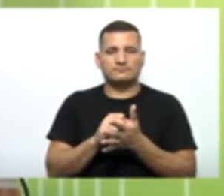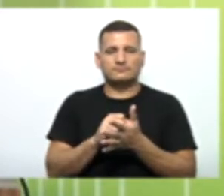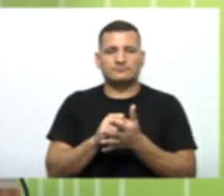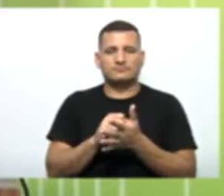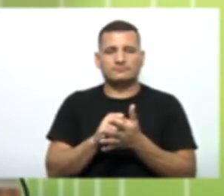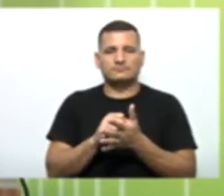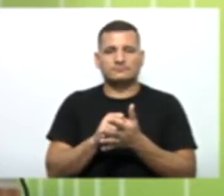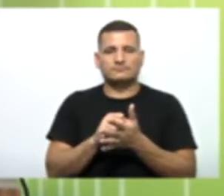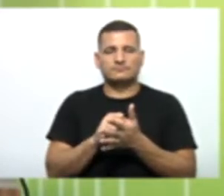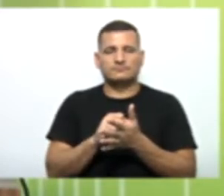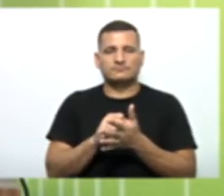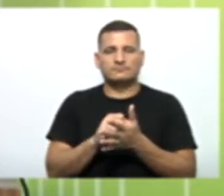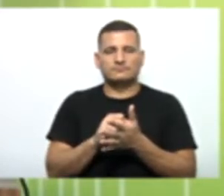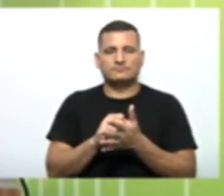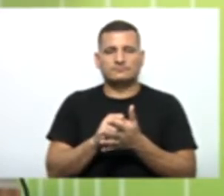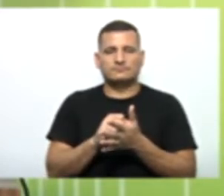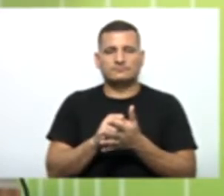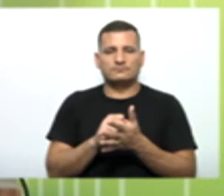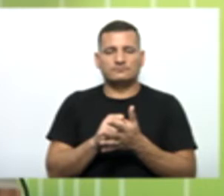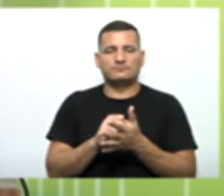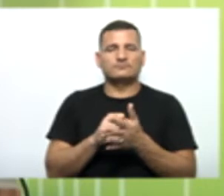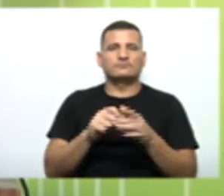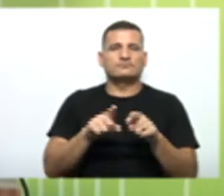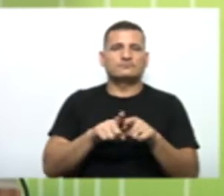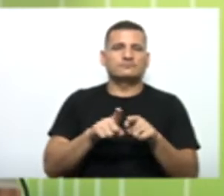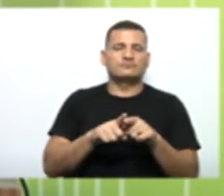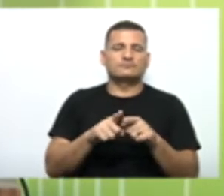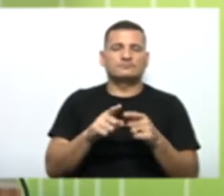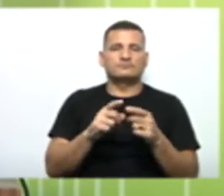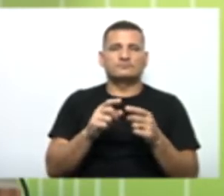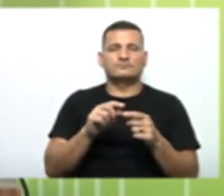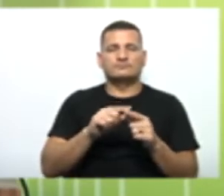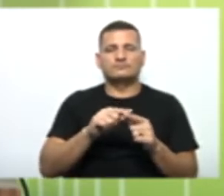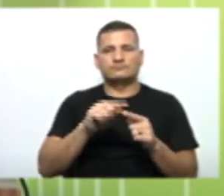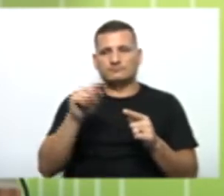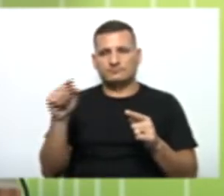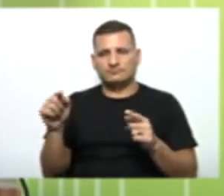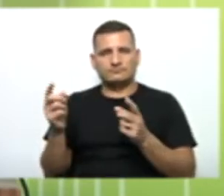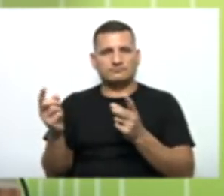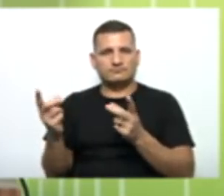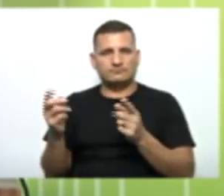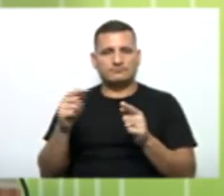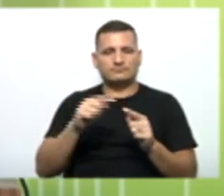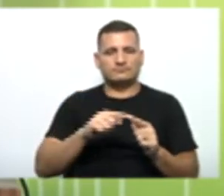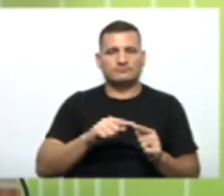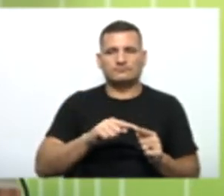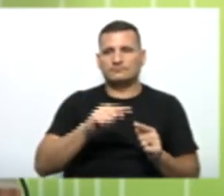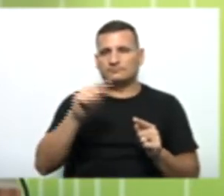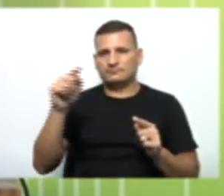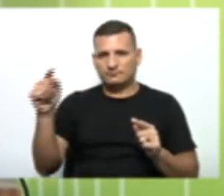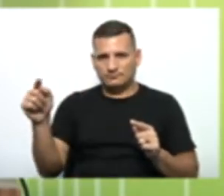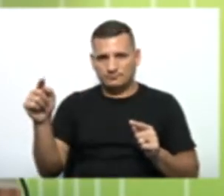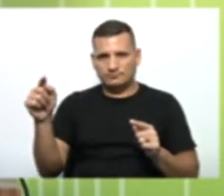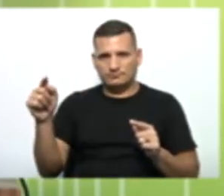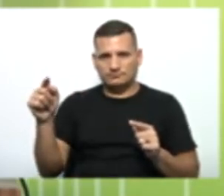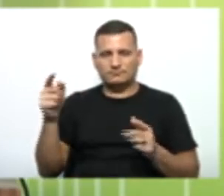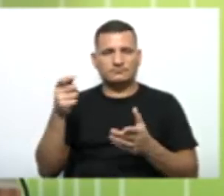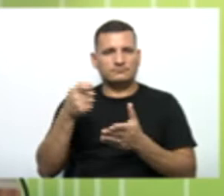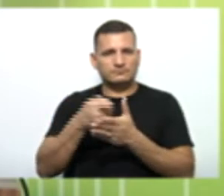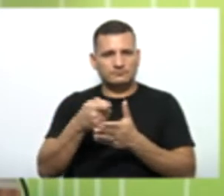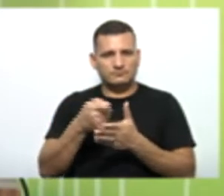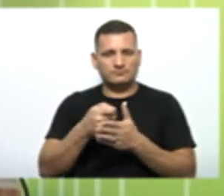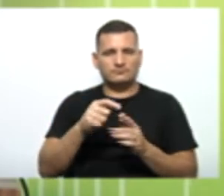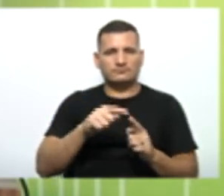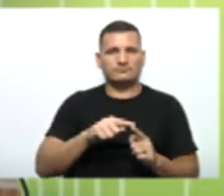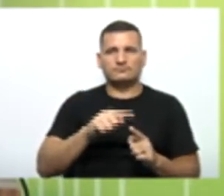faça o link com o setor de vendas, faça um link com o setor de cobrança, faça um link com o setor